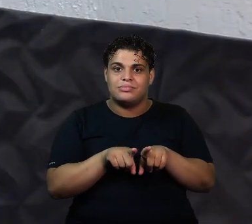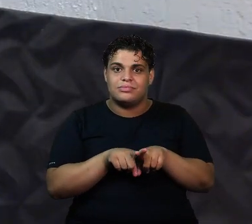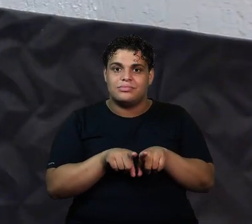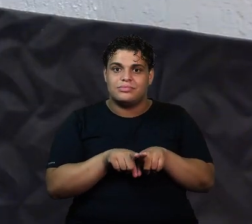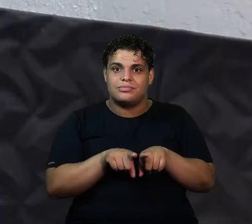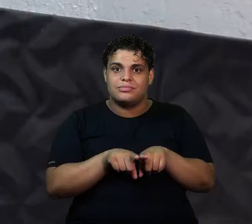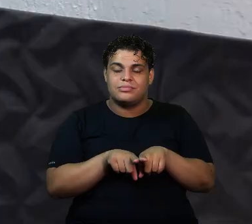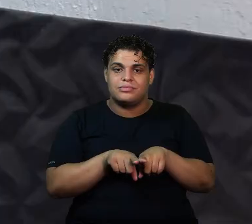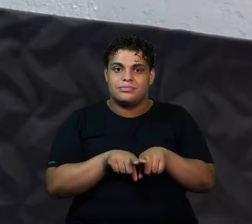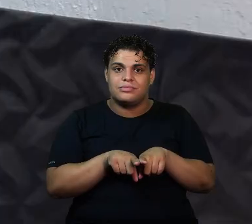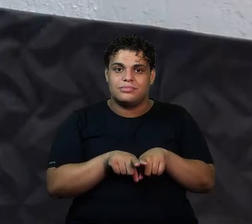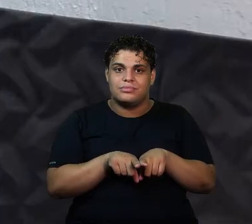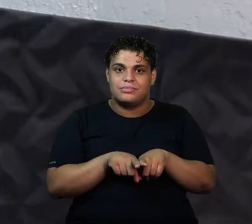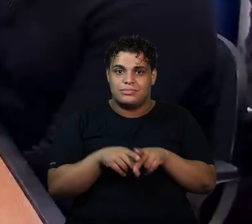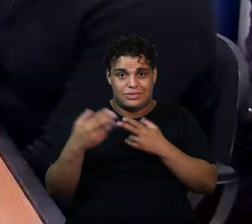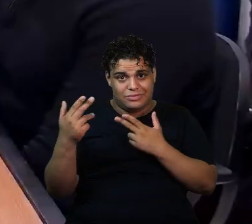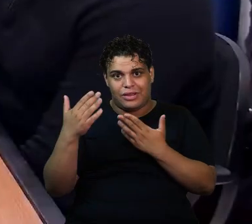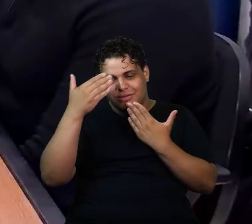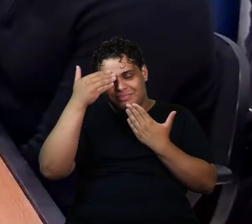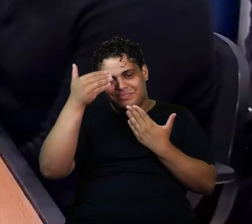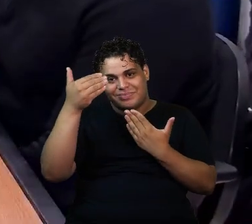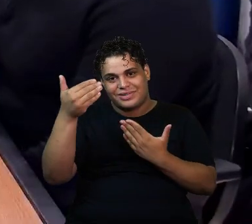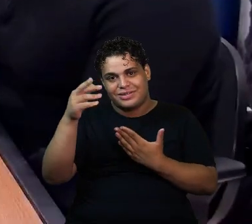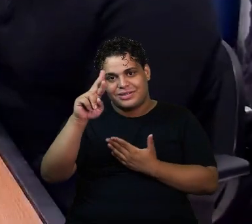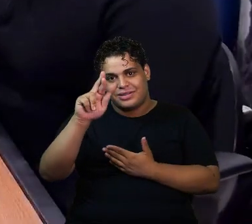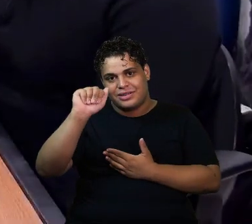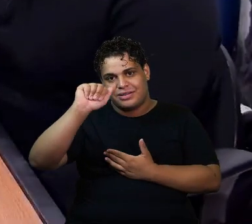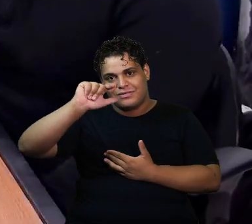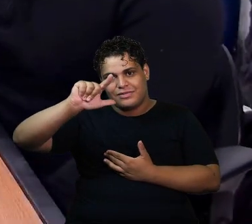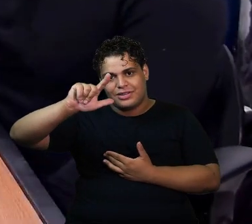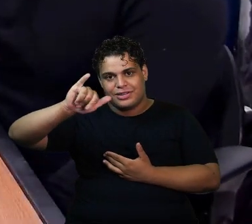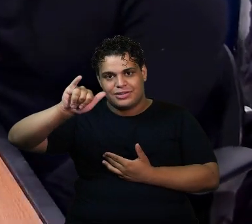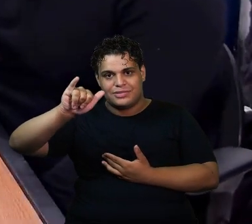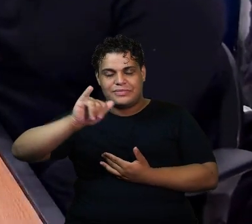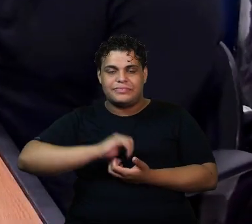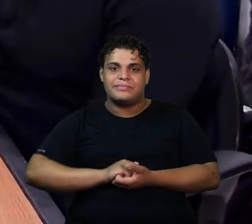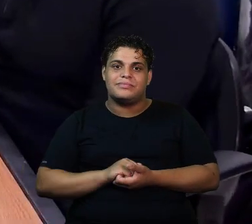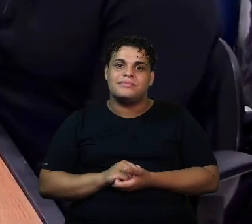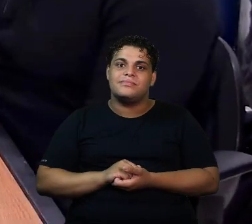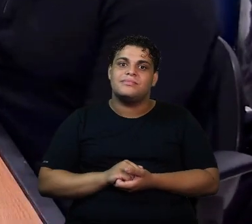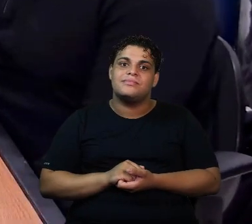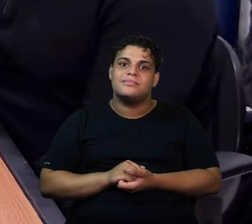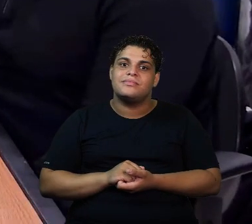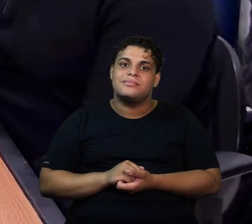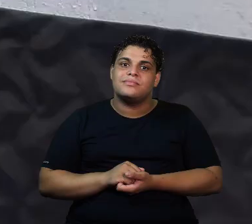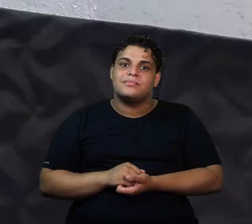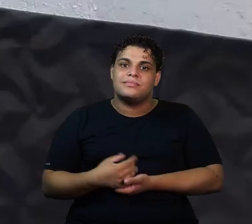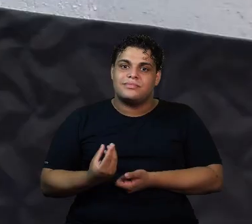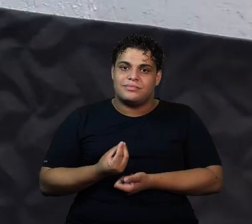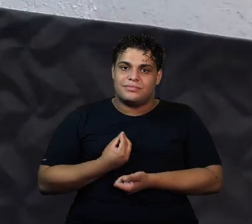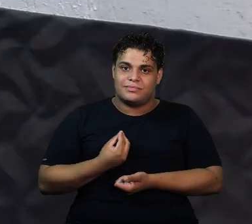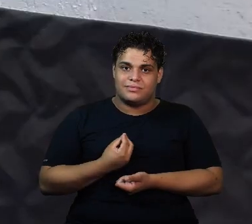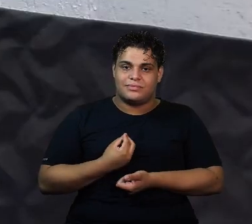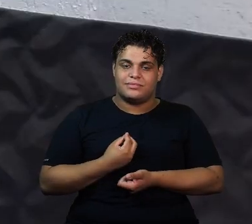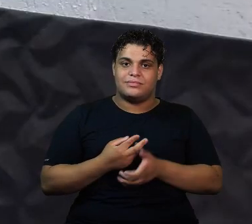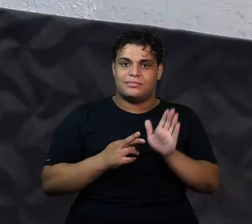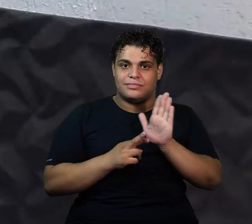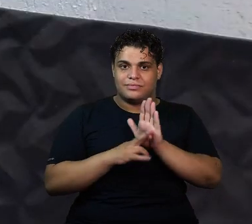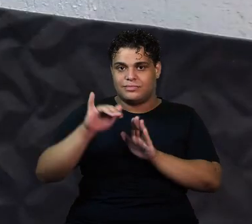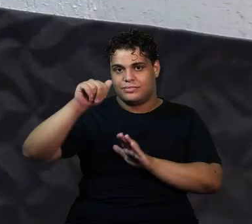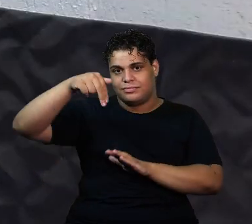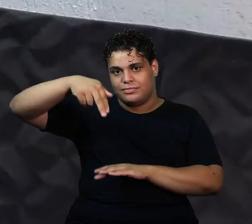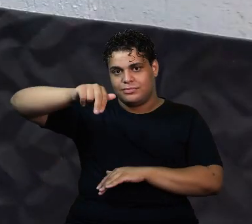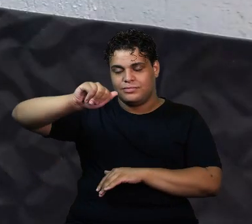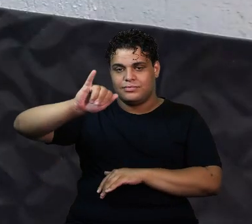ao Rafael é a mesma coisa, né? Obrigado, Rafael, por estar presente aqui, por estar representando o INAT aqui, que a